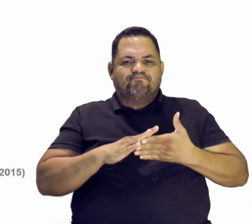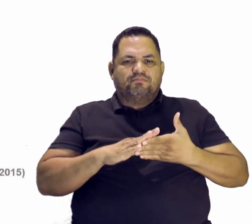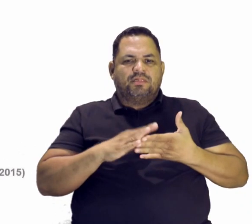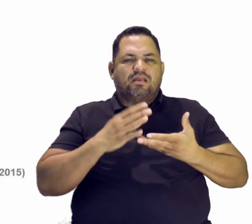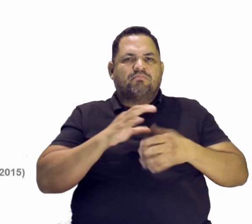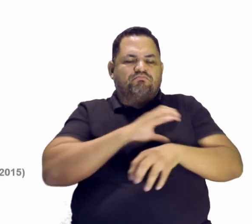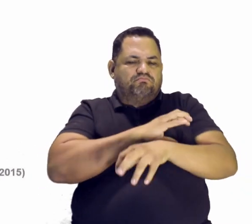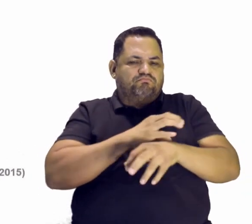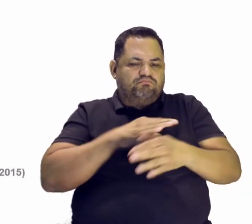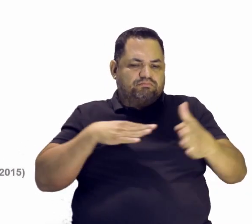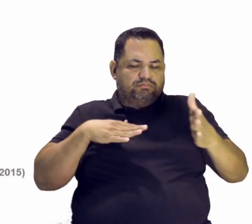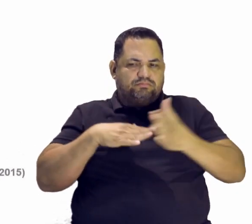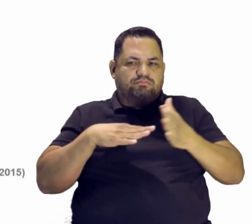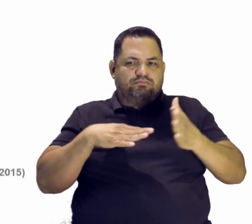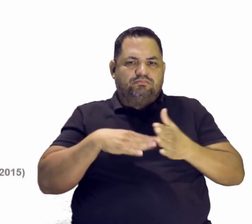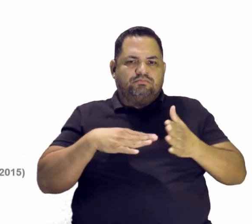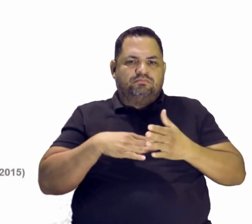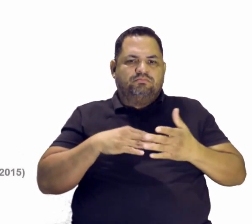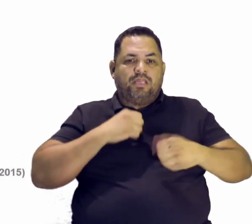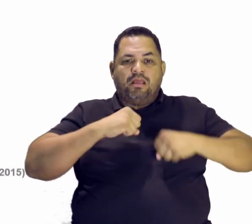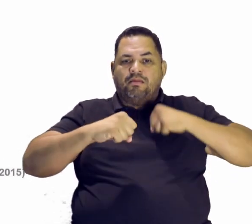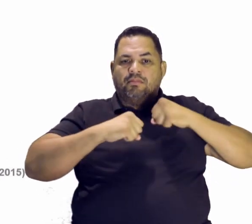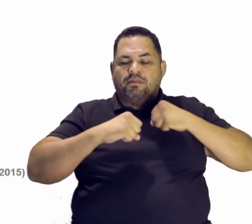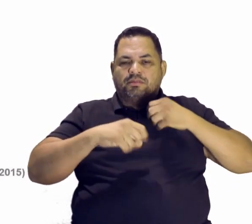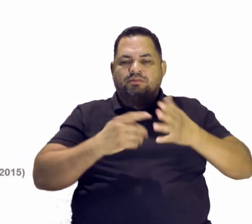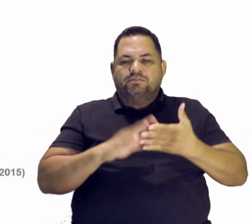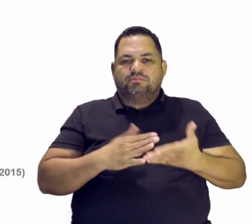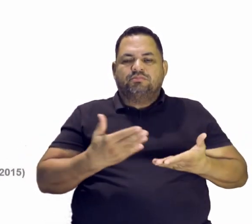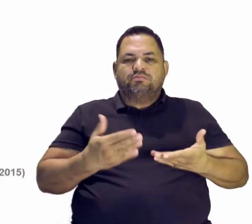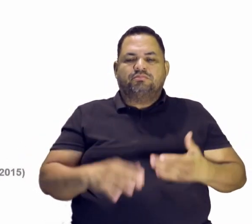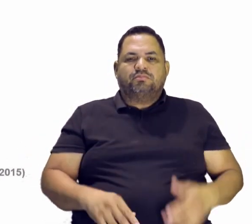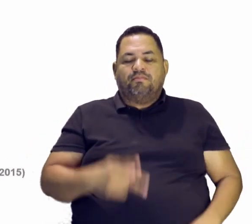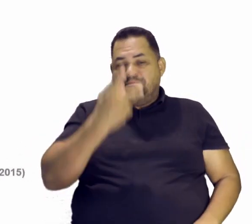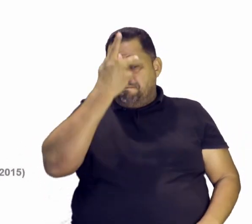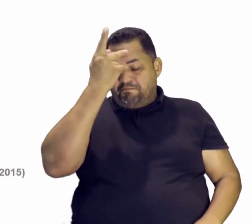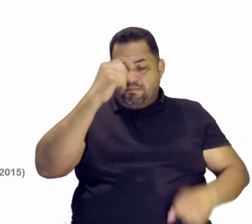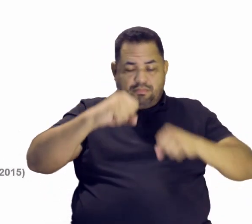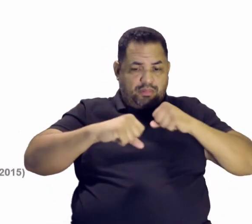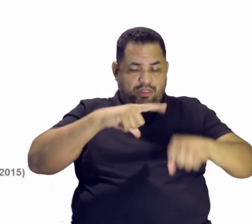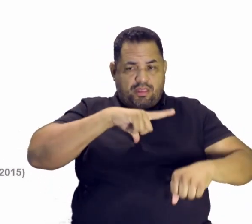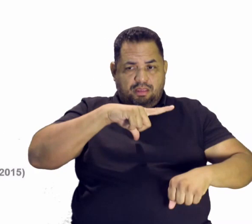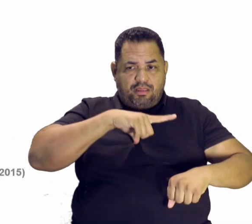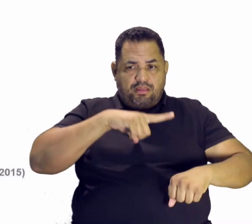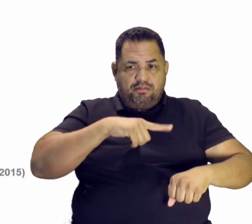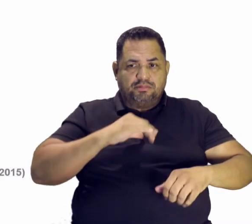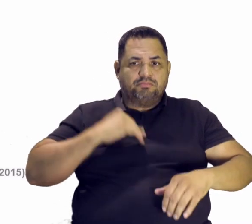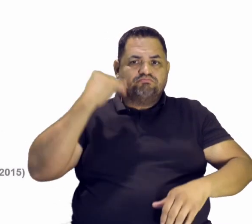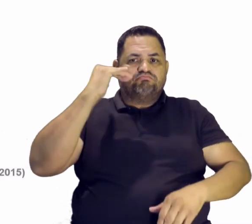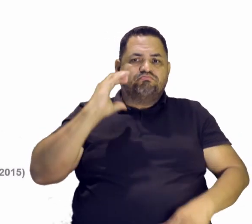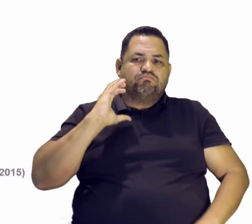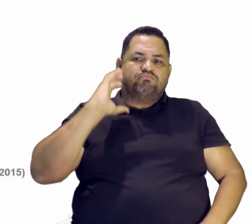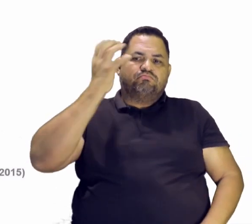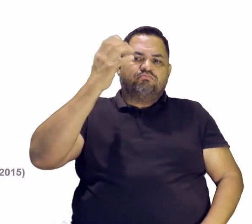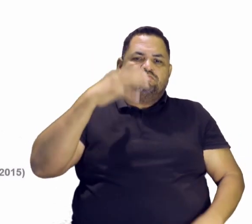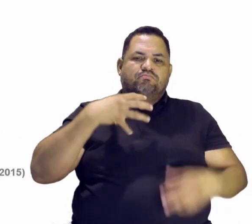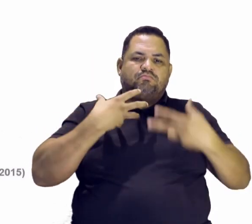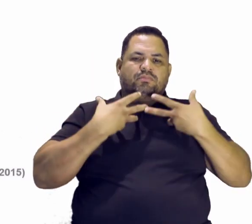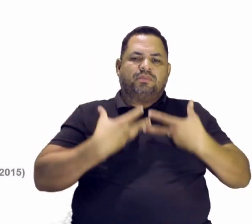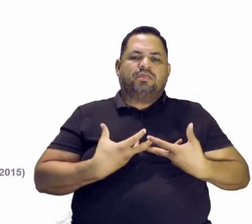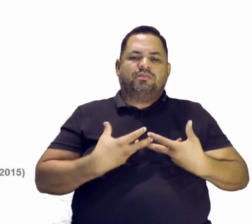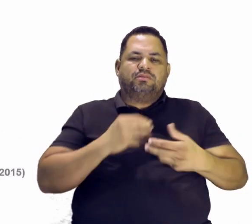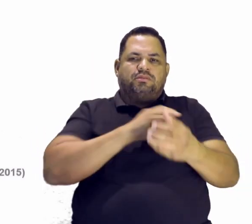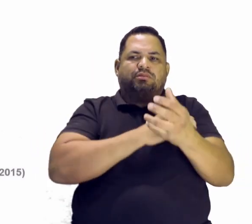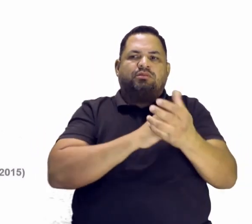limitada em relação ao maratonista, que a gente falou agora há pouco, e eu vou ter que ter uma alta capacidade de fadiga muscular, porque